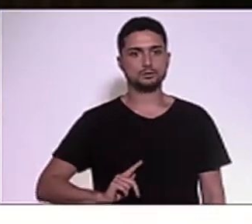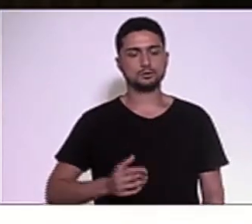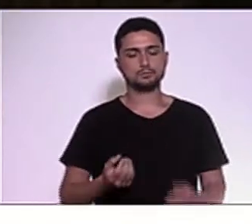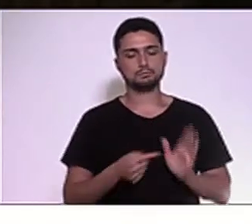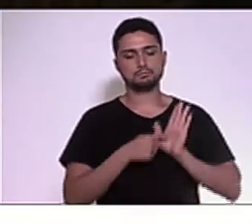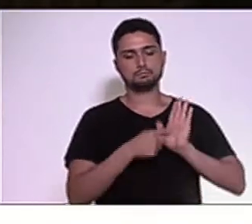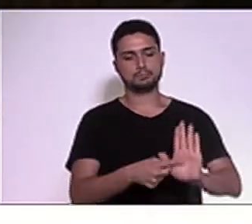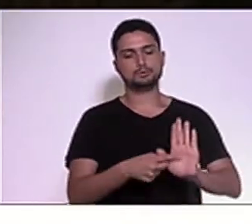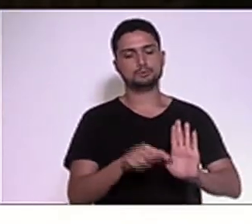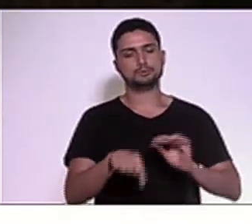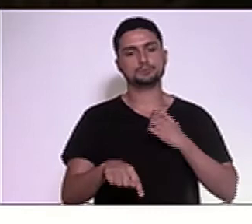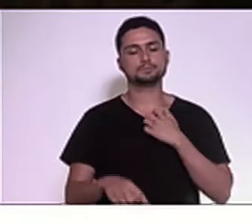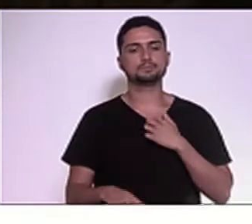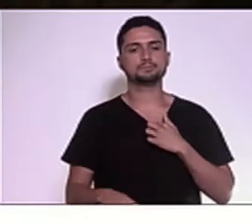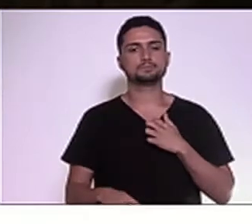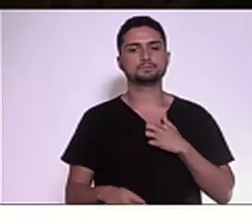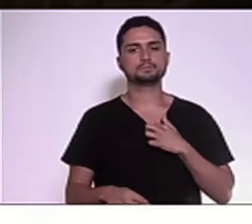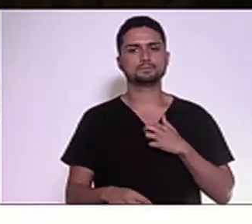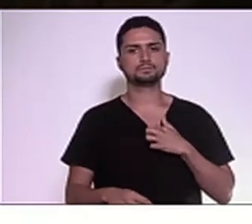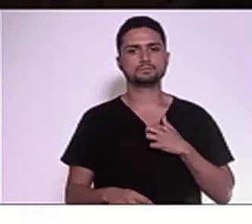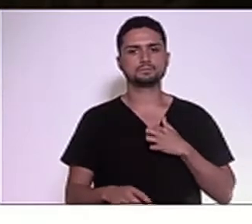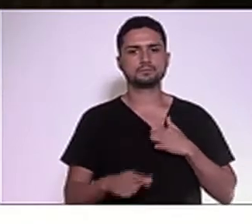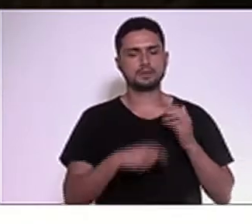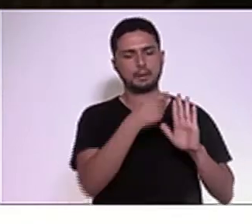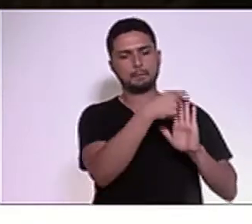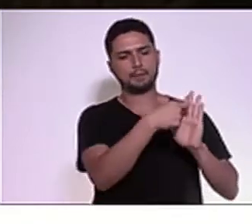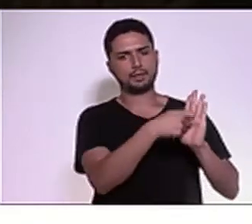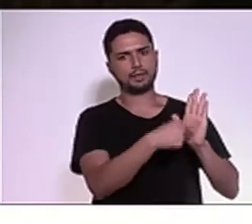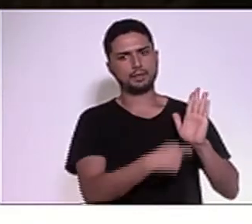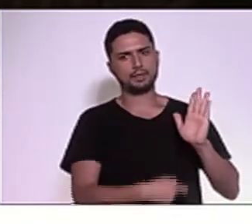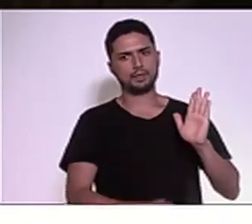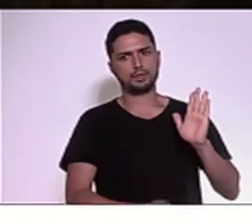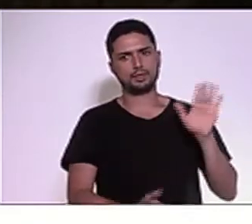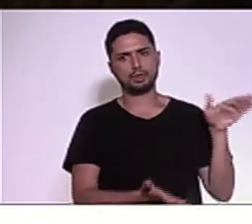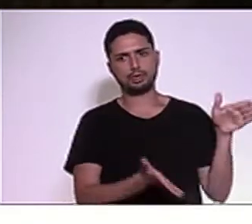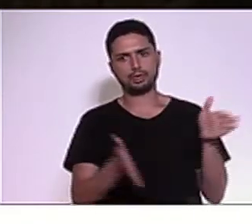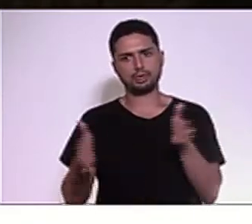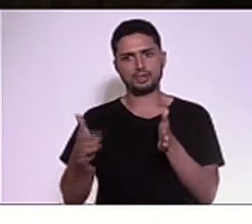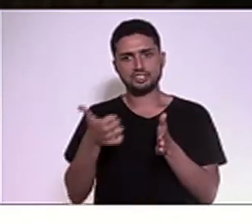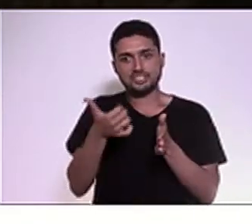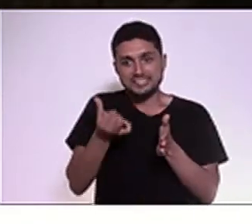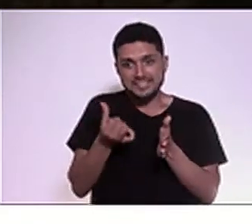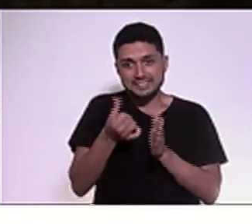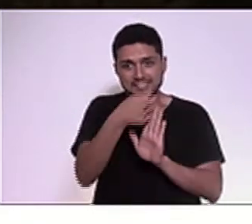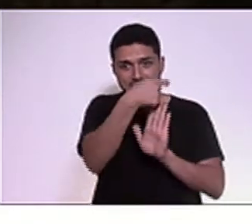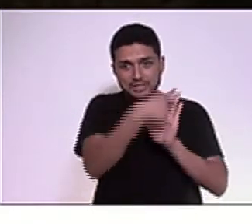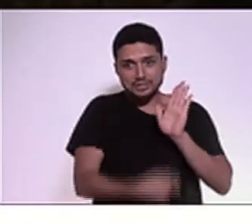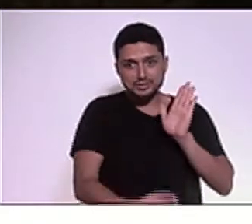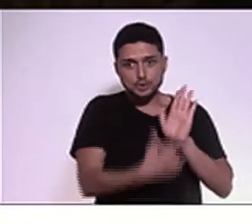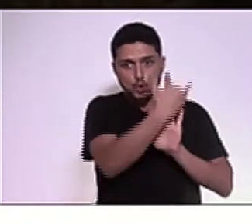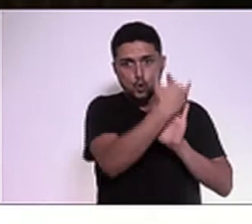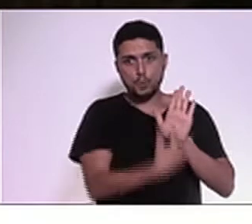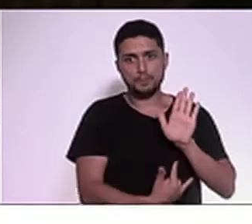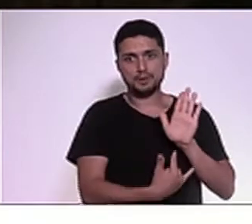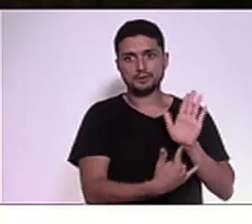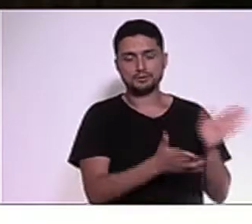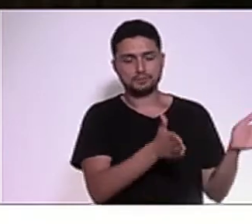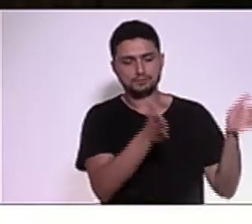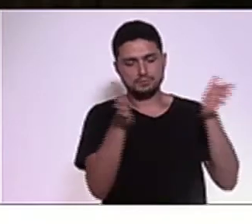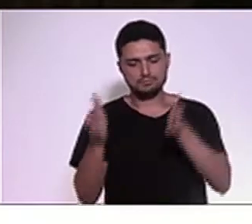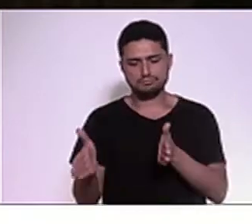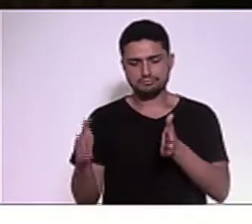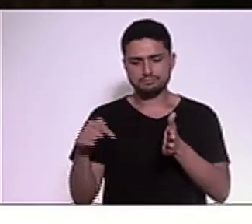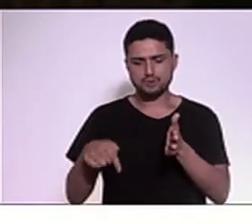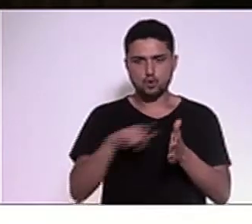Janeiro. E nesse pacote absurdo foram 16 fundos que o governador